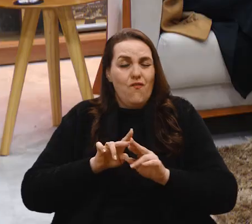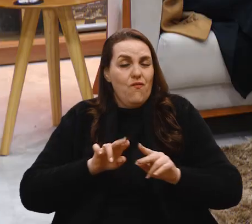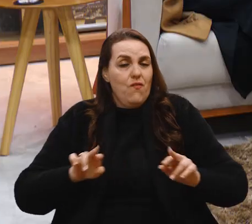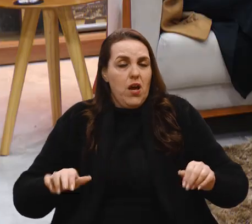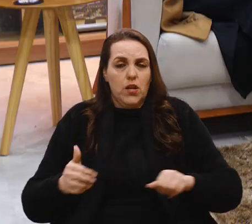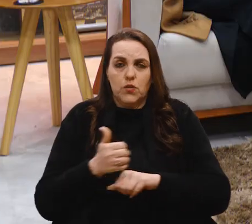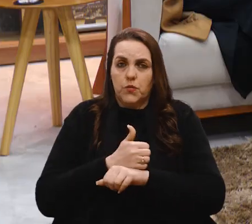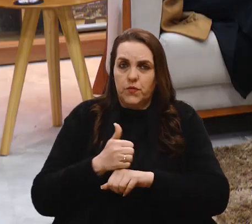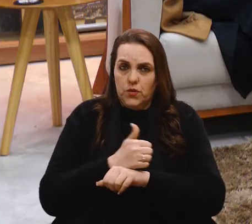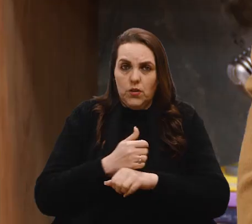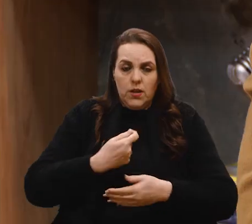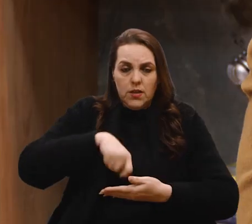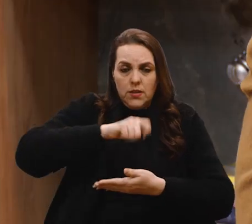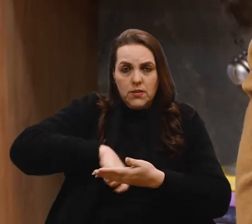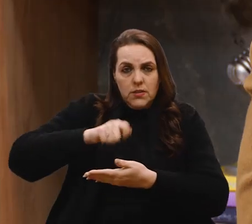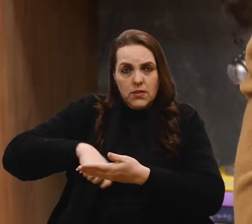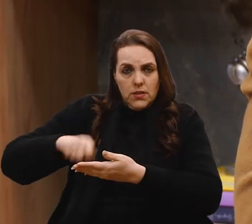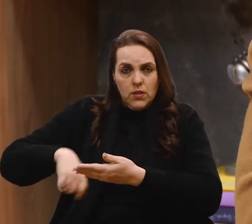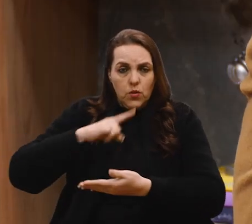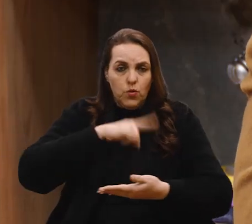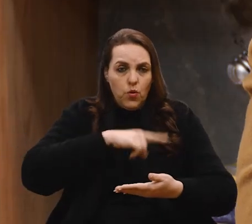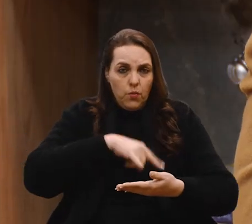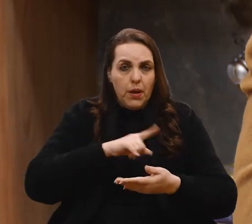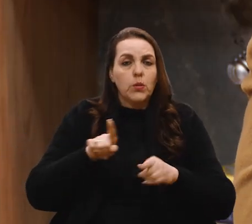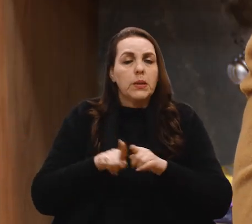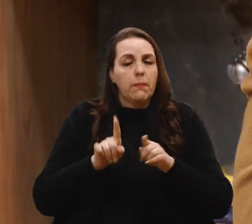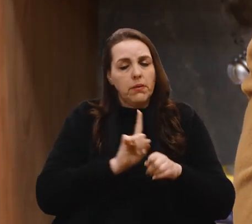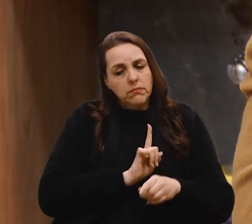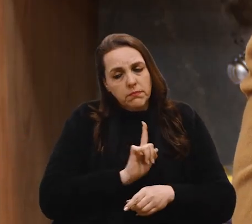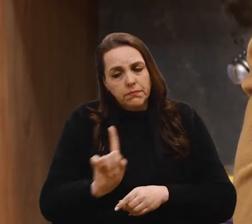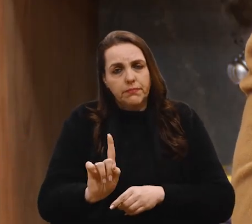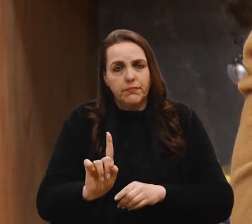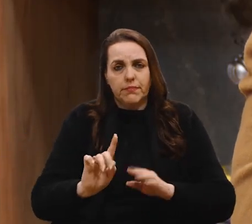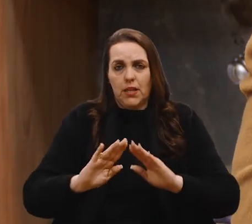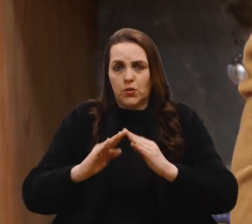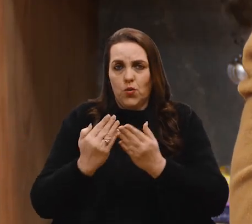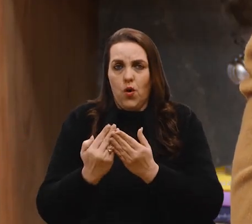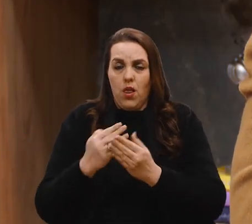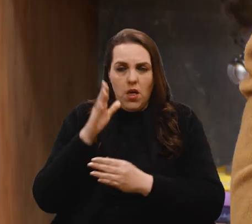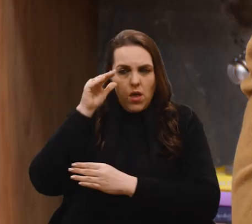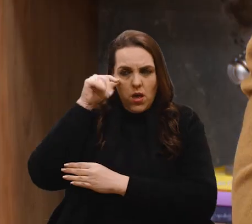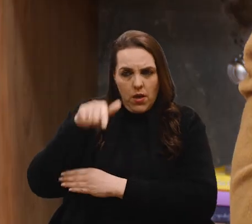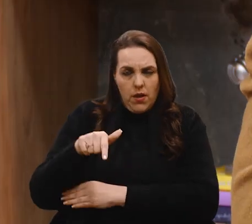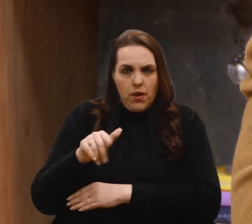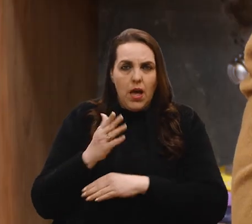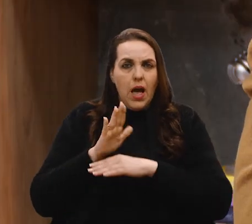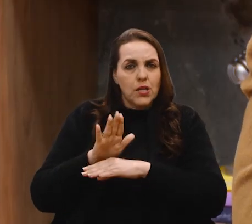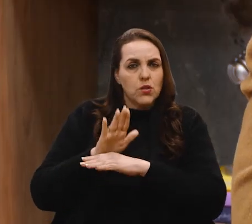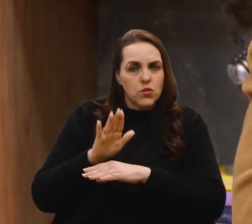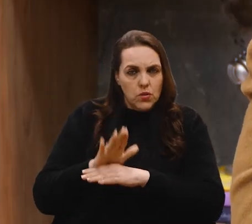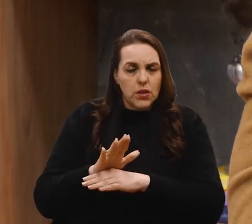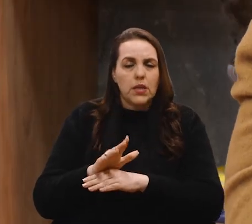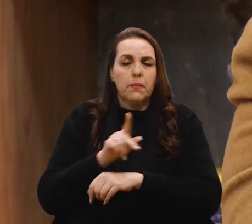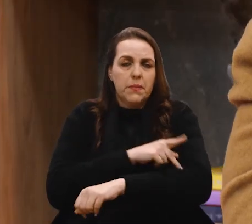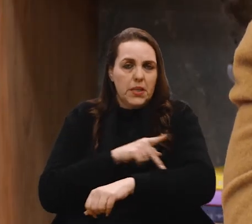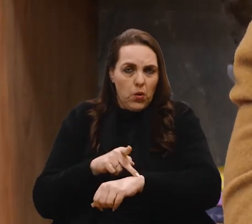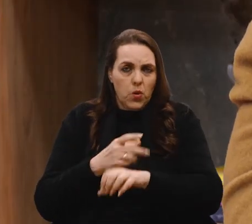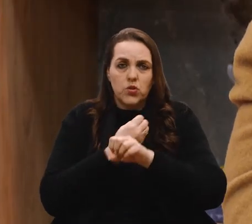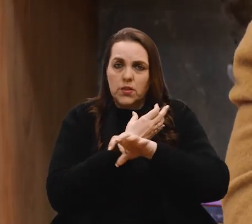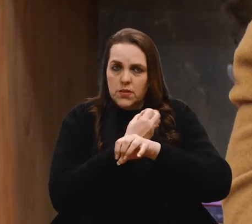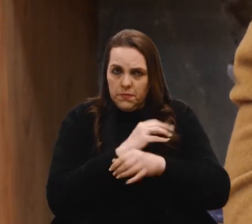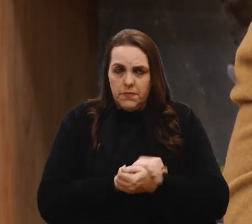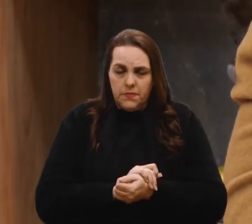só assinam a documentação, mas que também vão in loco na escola observar, né? A assessoria pedagógica da Secretaria da Educação. Então, a